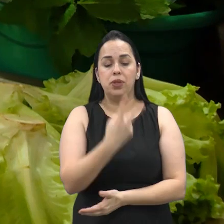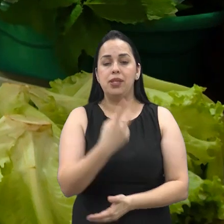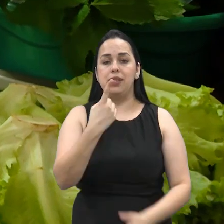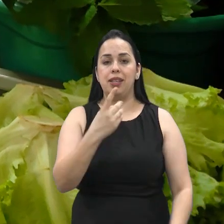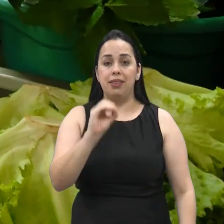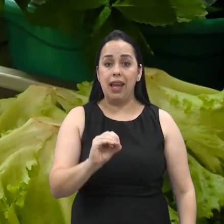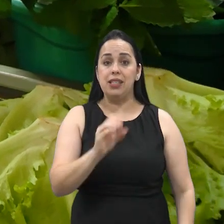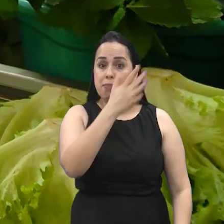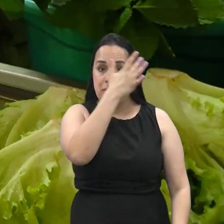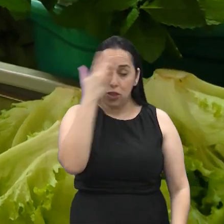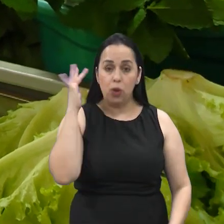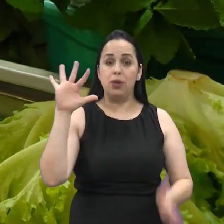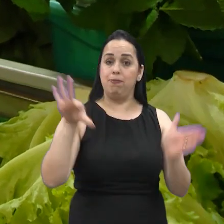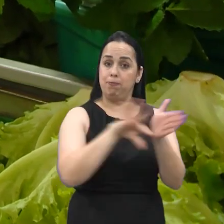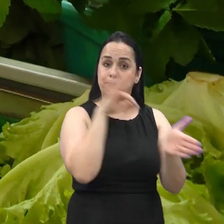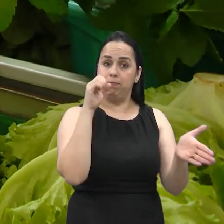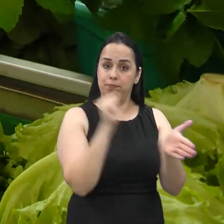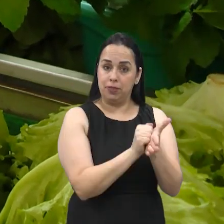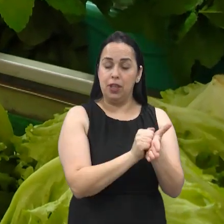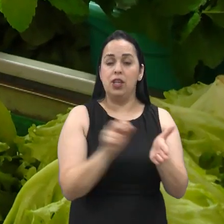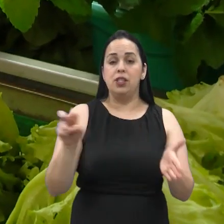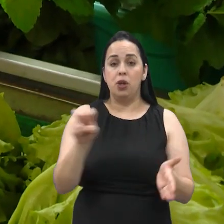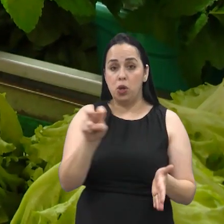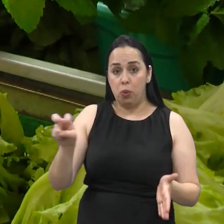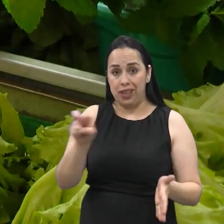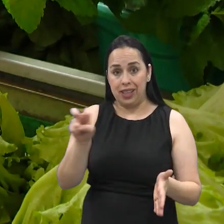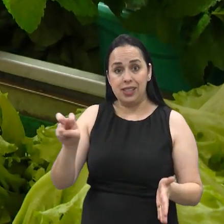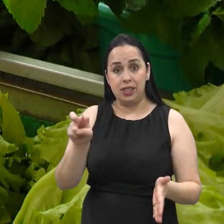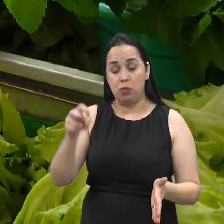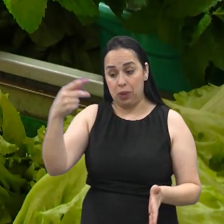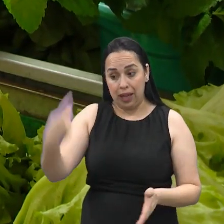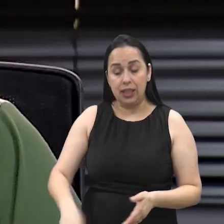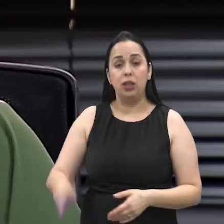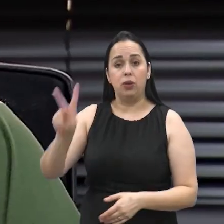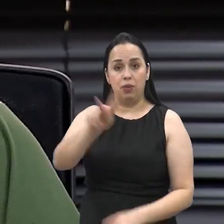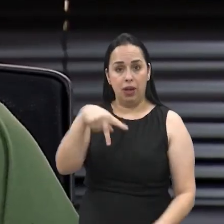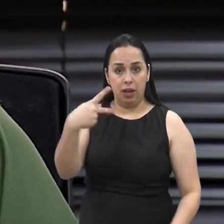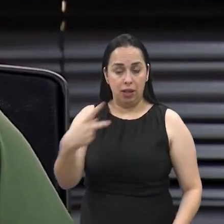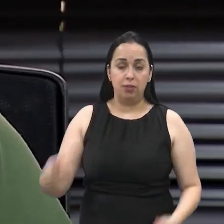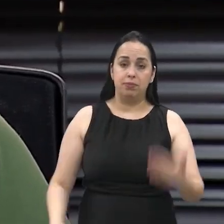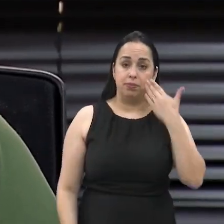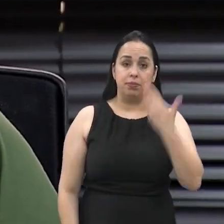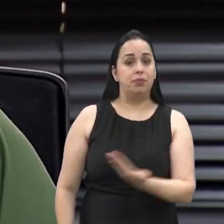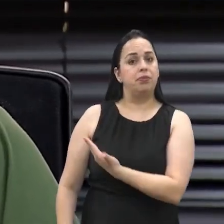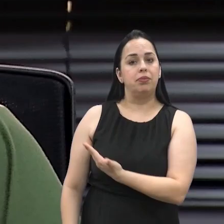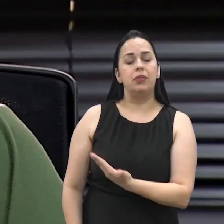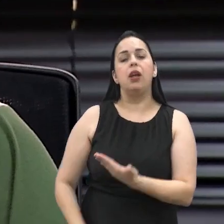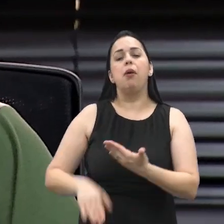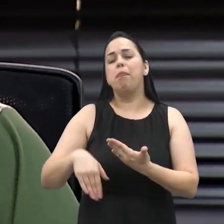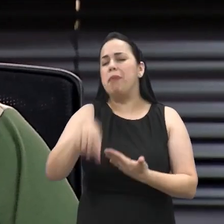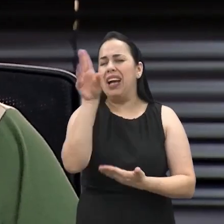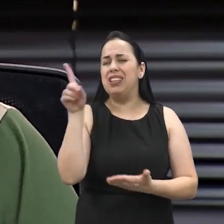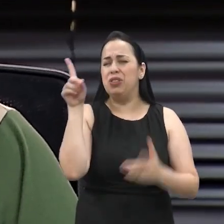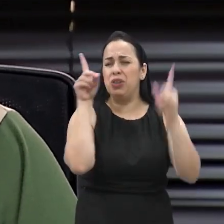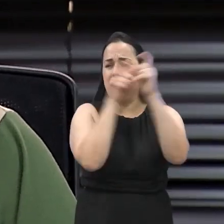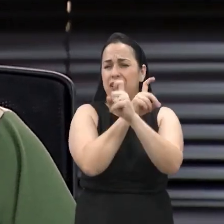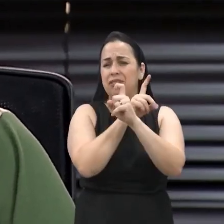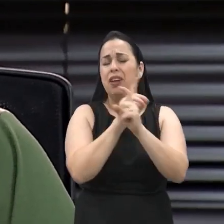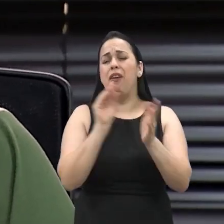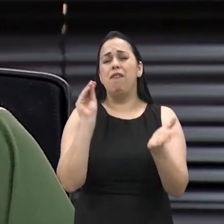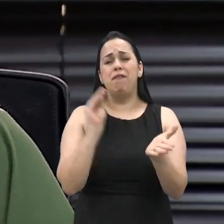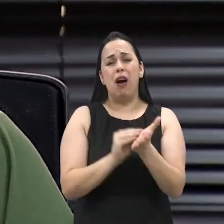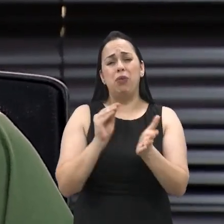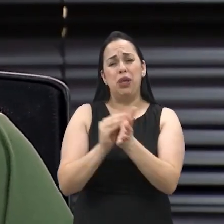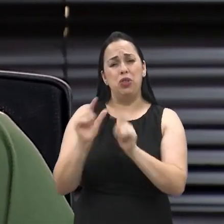210 sócios, sendo 55 deles na região do Vale do Paraíba. Para Marcos, a principal dificuldade é a falta